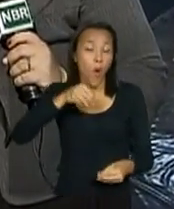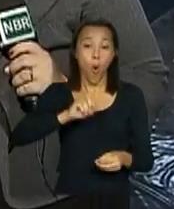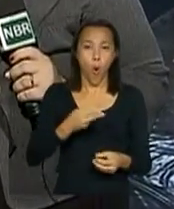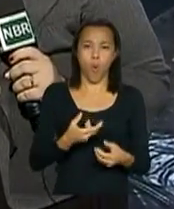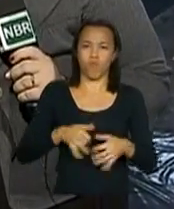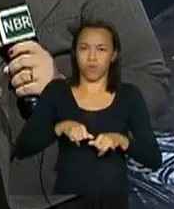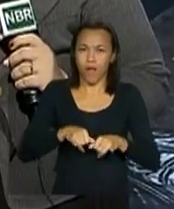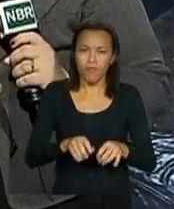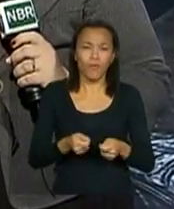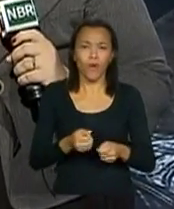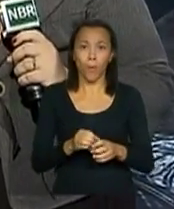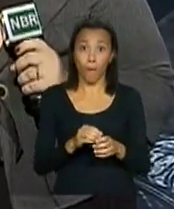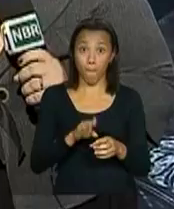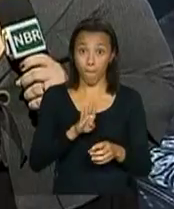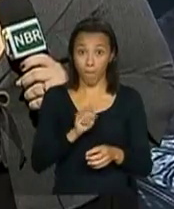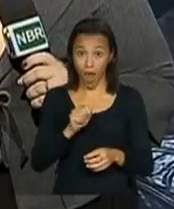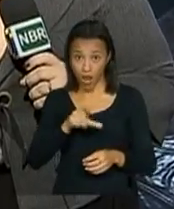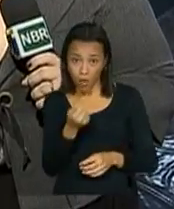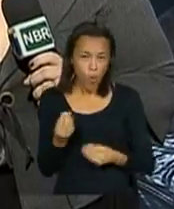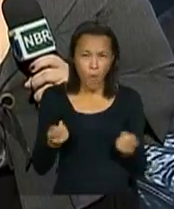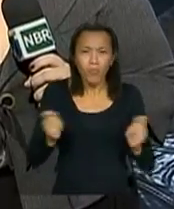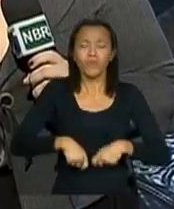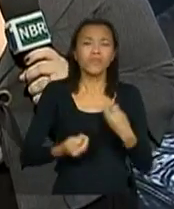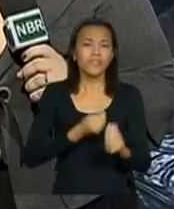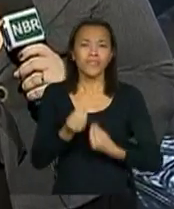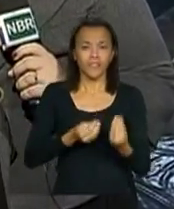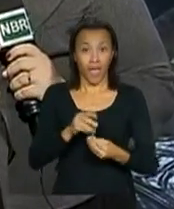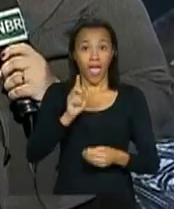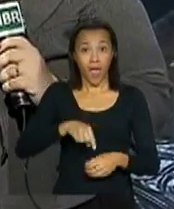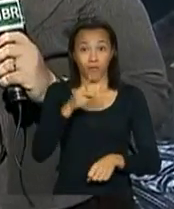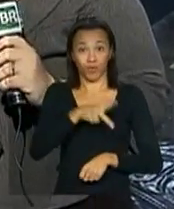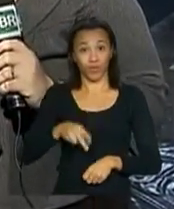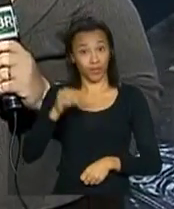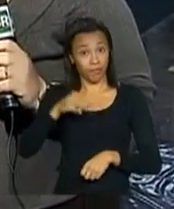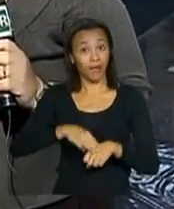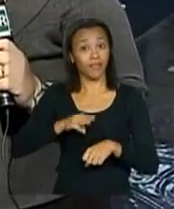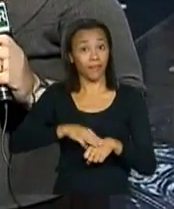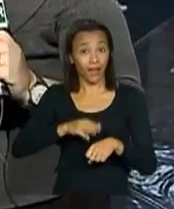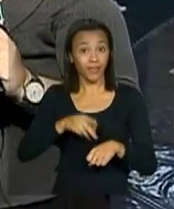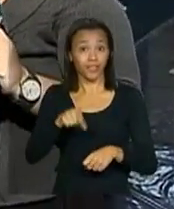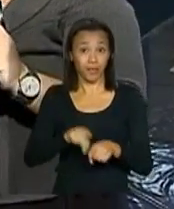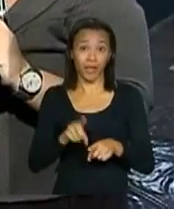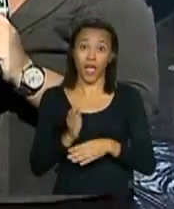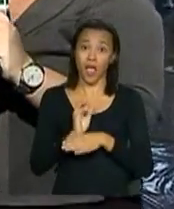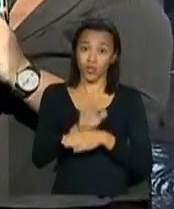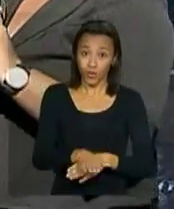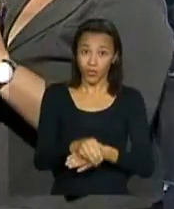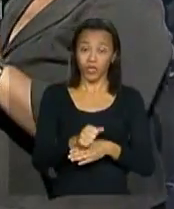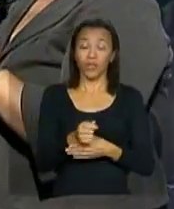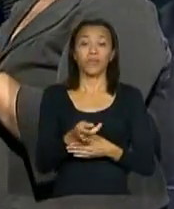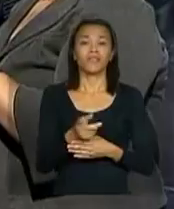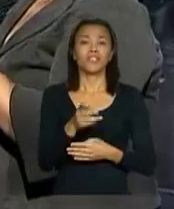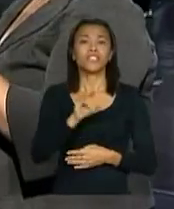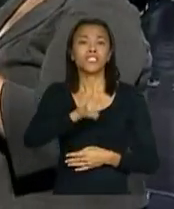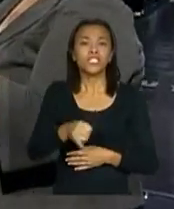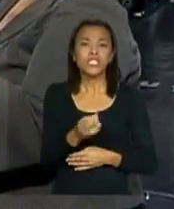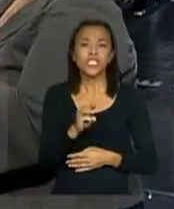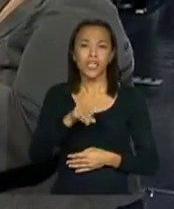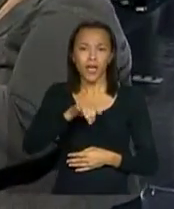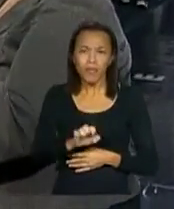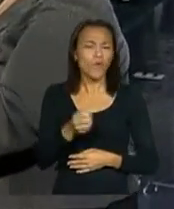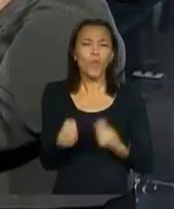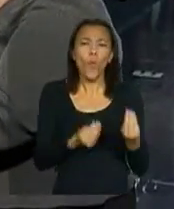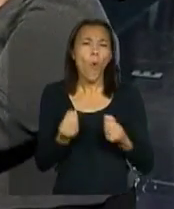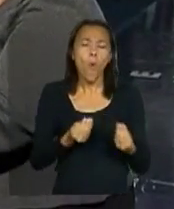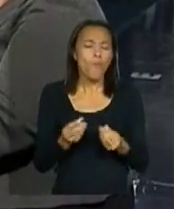de um balão. Quem explica como isso é possível para a gente é o professor de matemática e colaborador da Agência Espacial Brasileira, Jaime Antunes. Então,